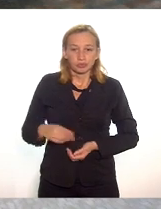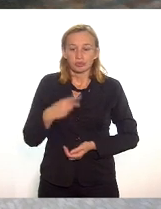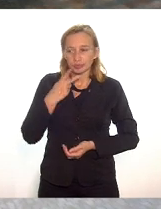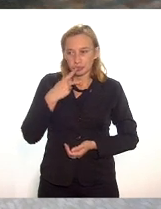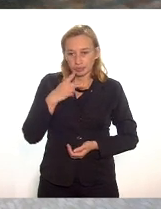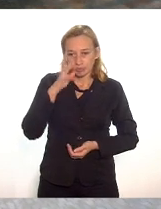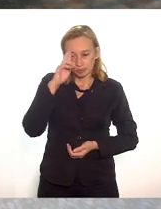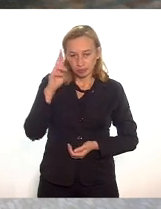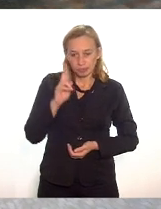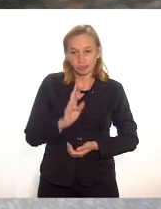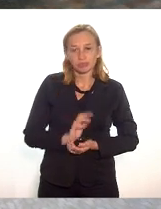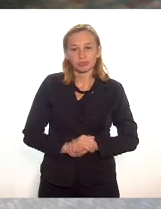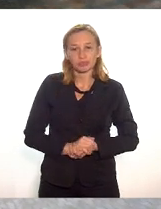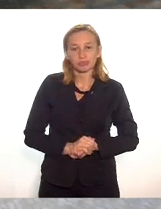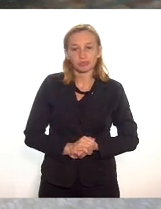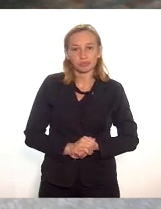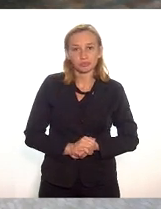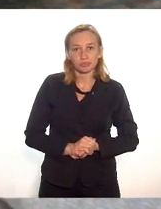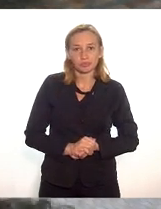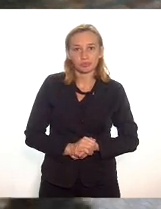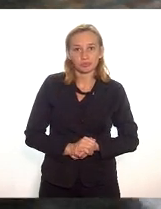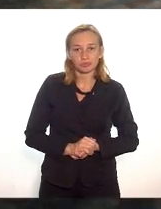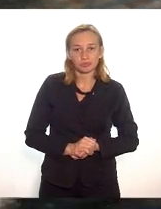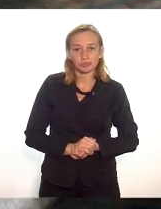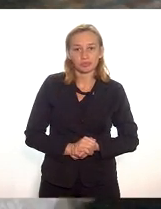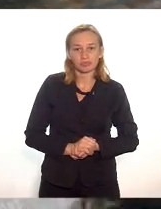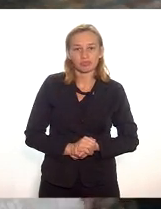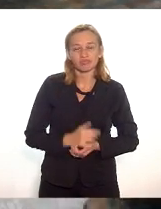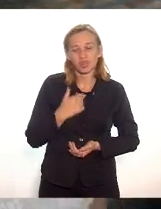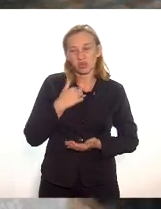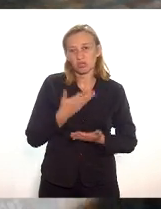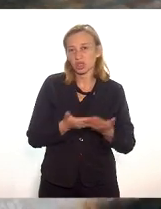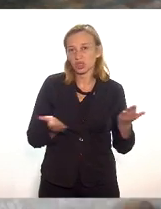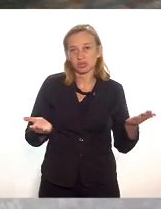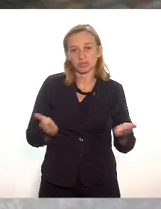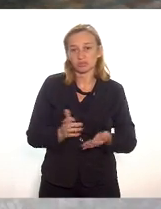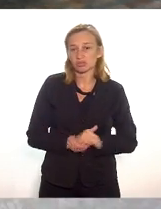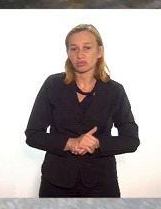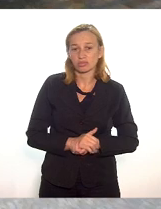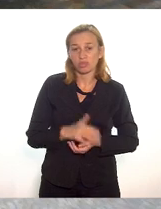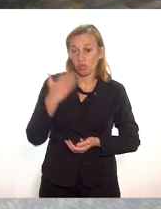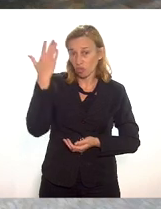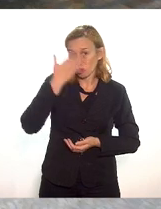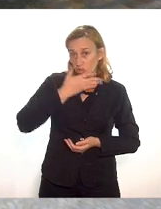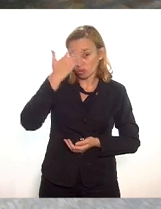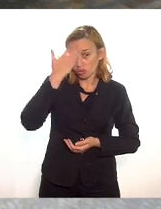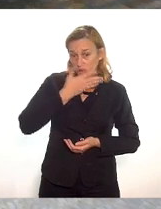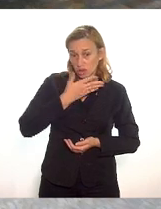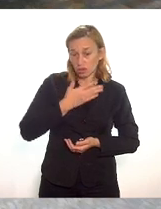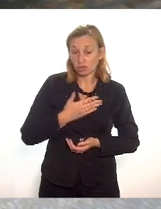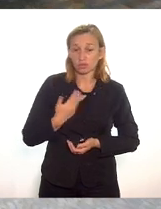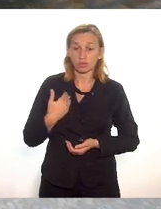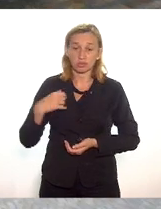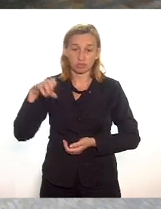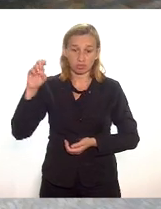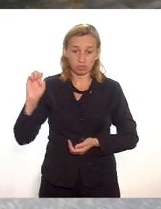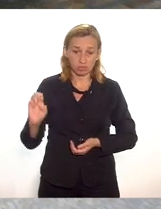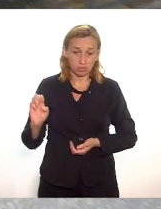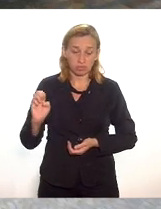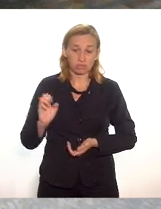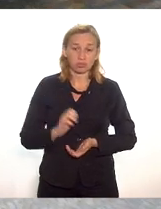Vossa Excelência que eu estou meio perdido. Estou vendo aqui do seu lado esquerdo